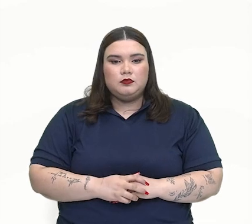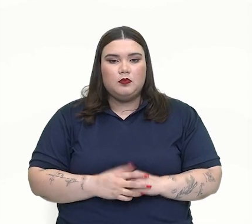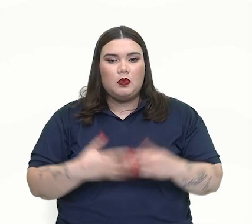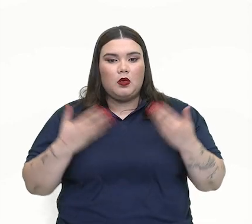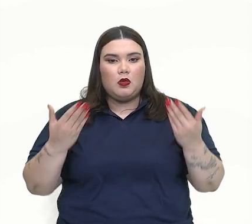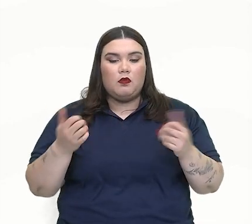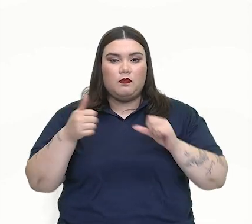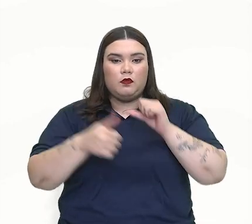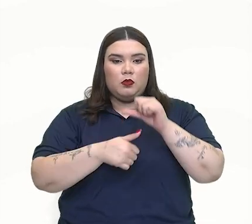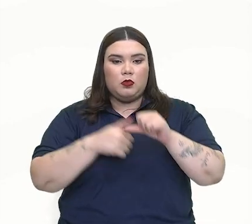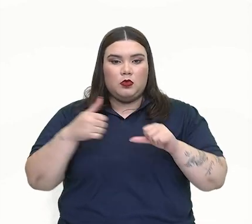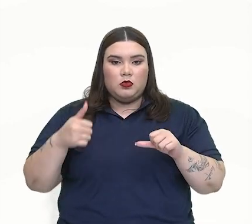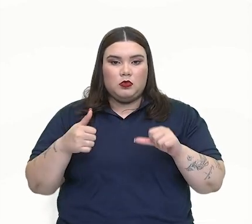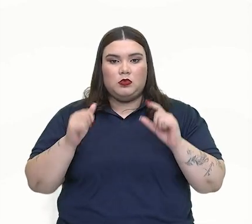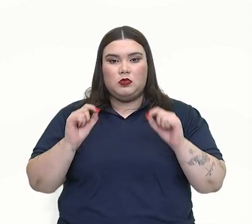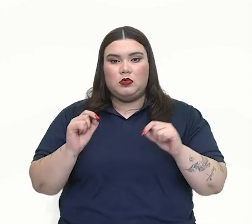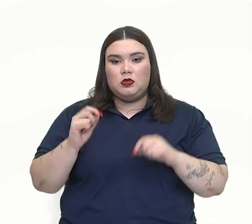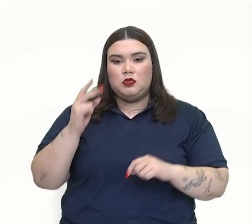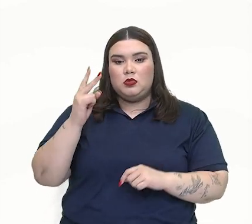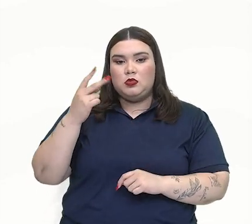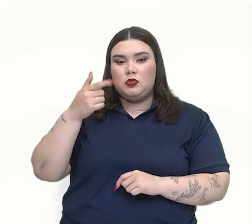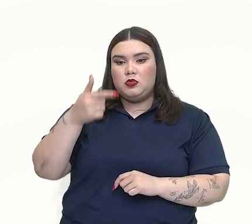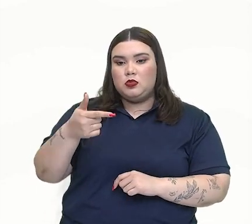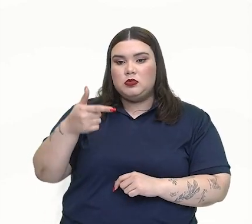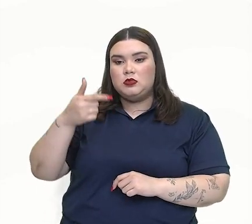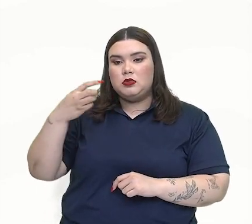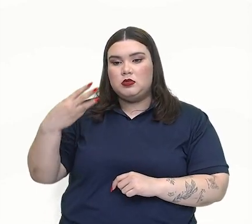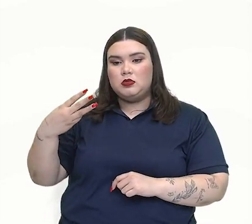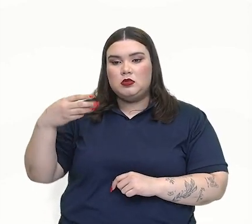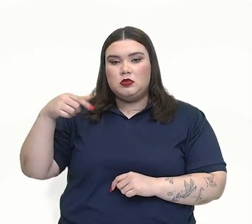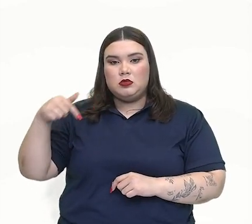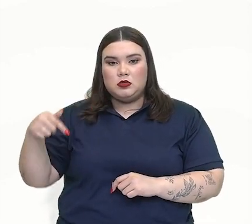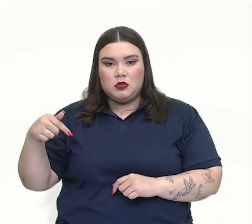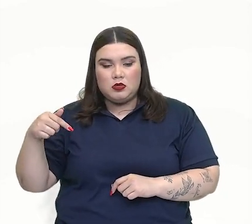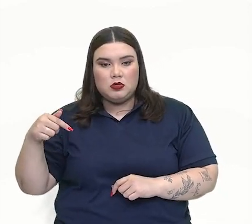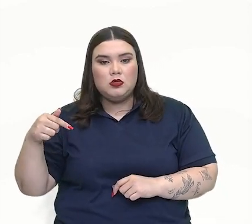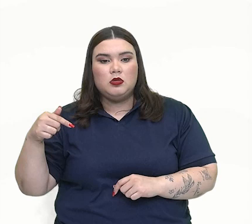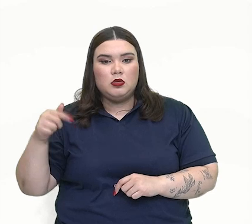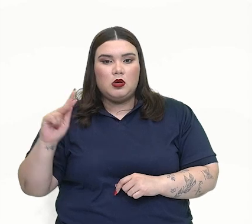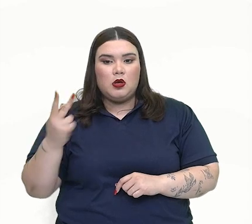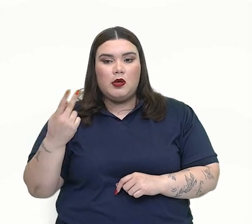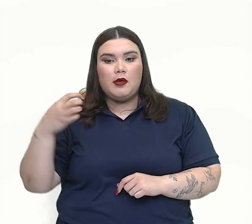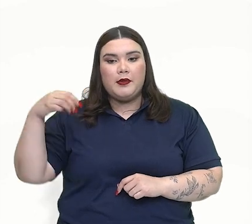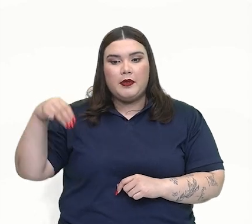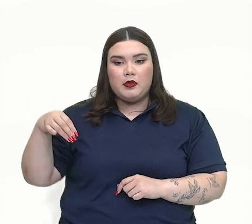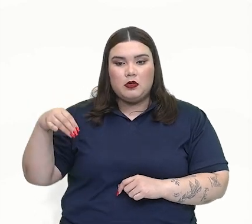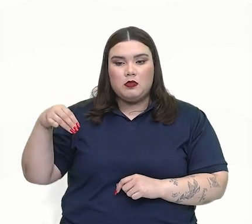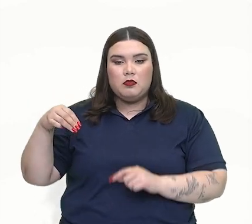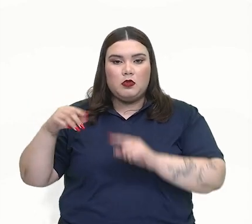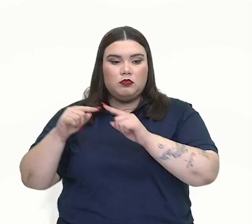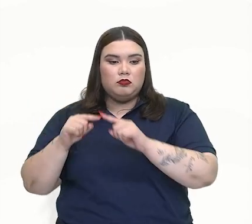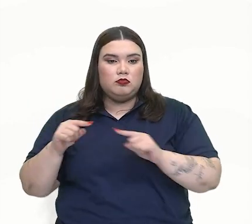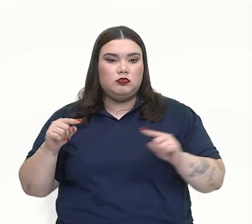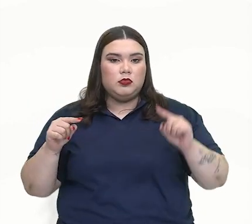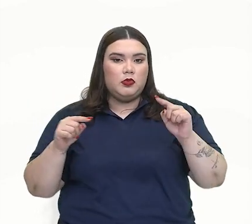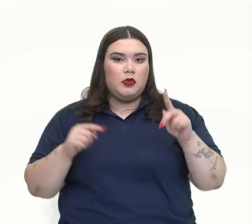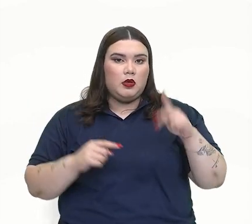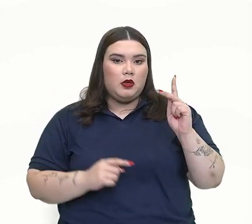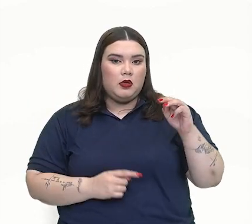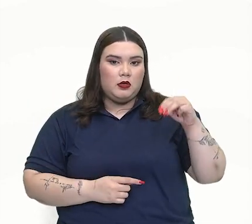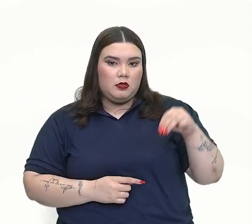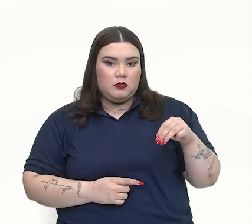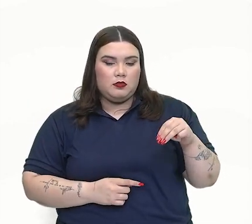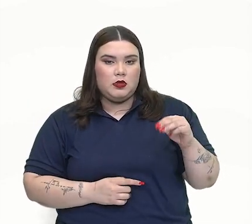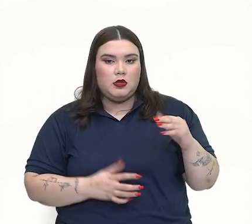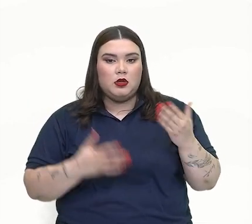hectômetros em quilômetros. Ou seja, eu estou em hectômetro, vou vir para